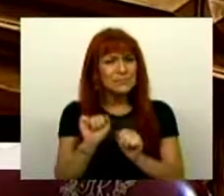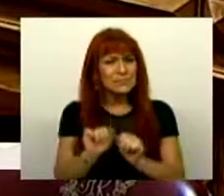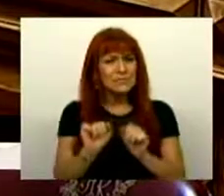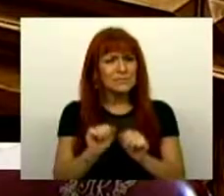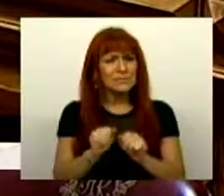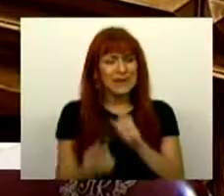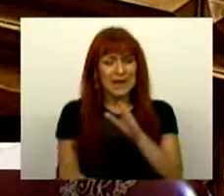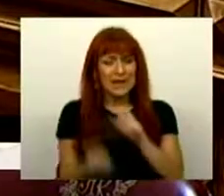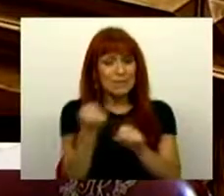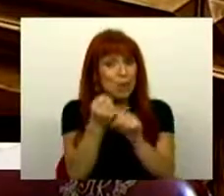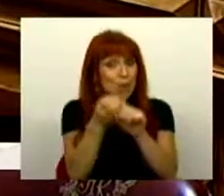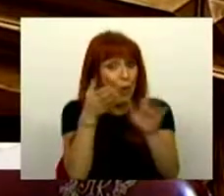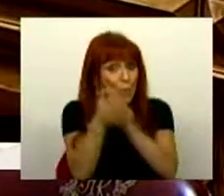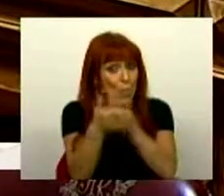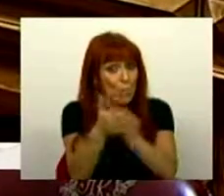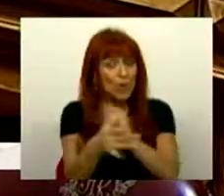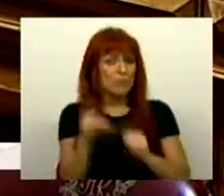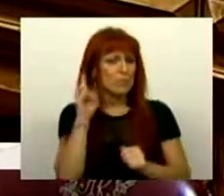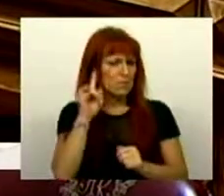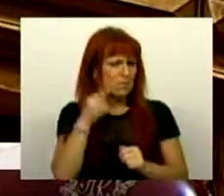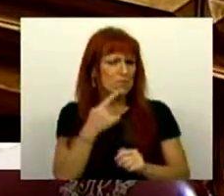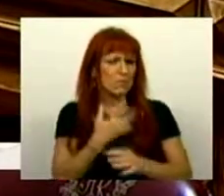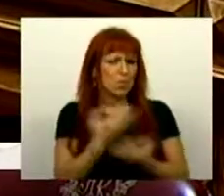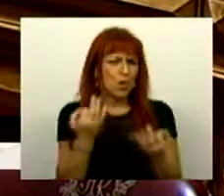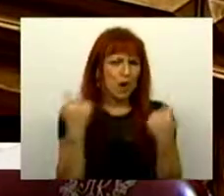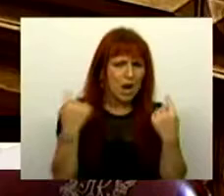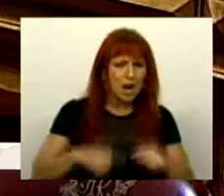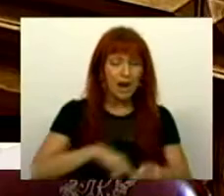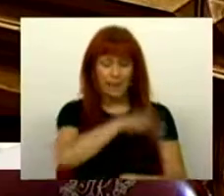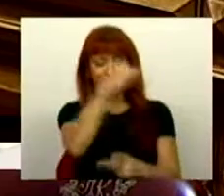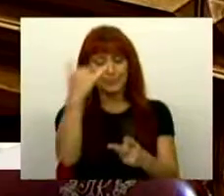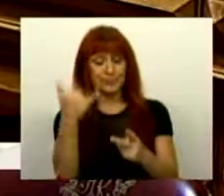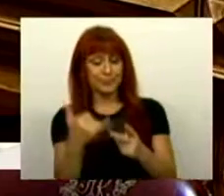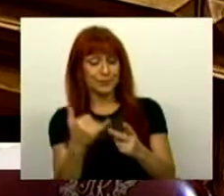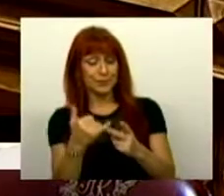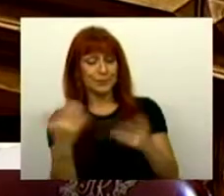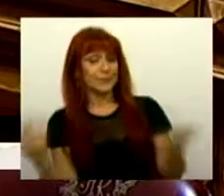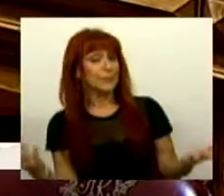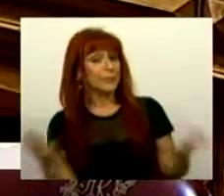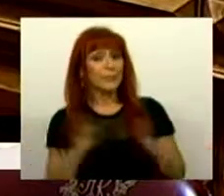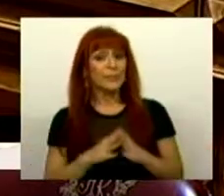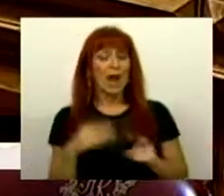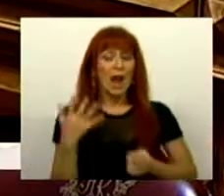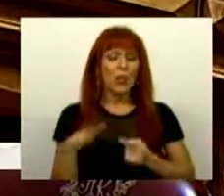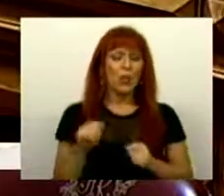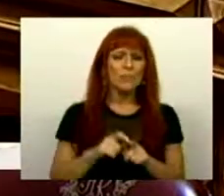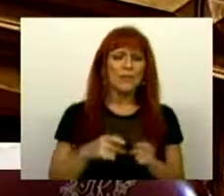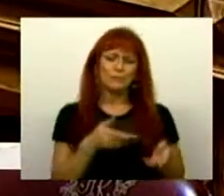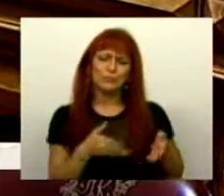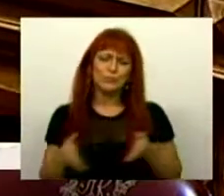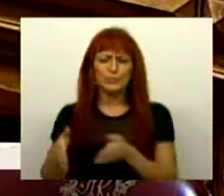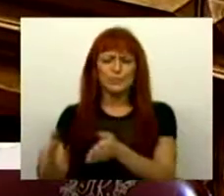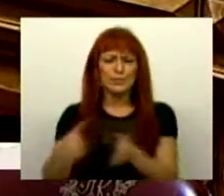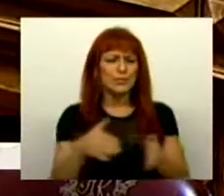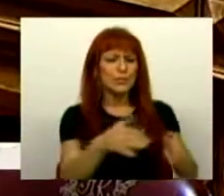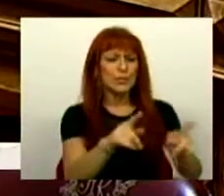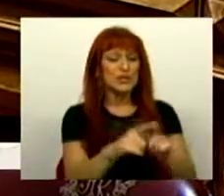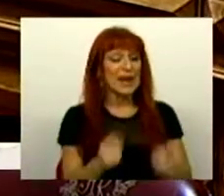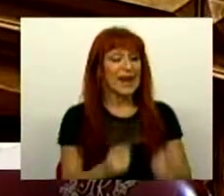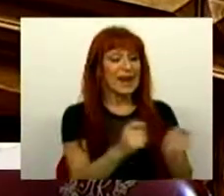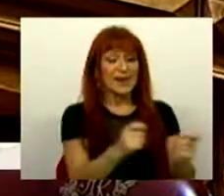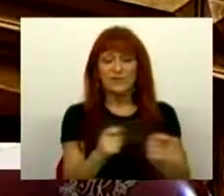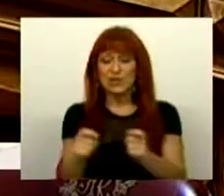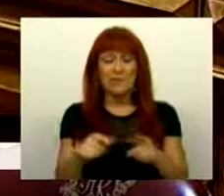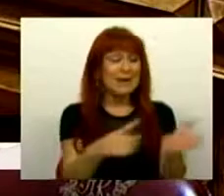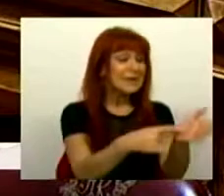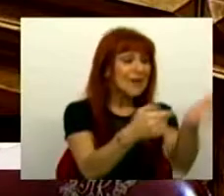introduzindo as questões da criação de emprego, que me parece muito relevante. Em segundo lugar, de alguma forma reorientar esse investimento para onde